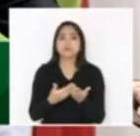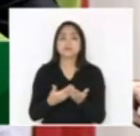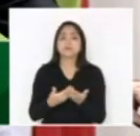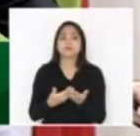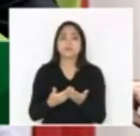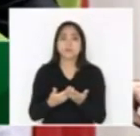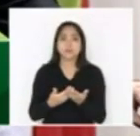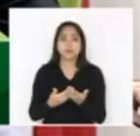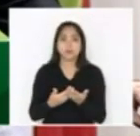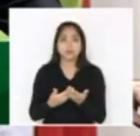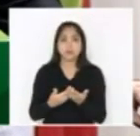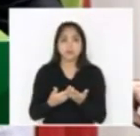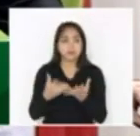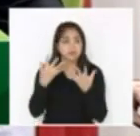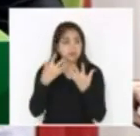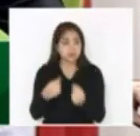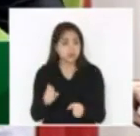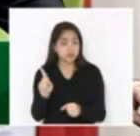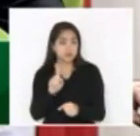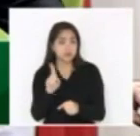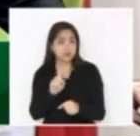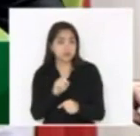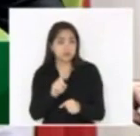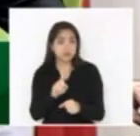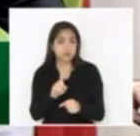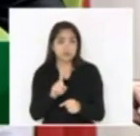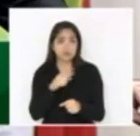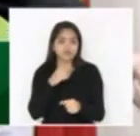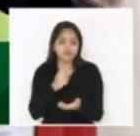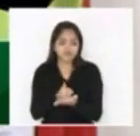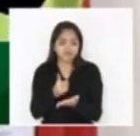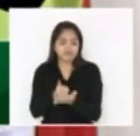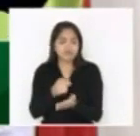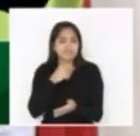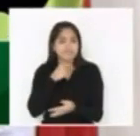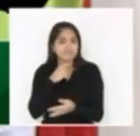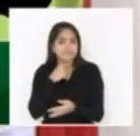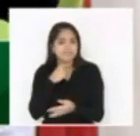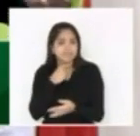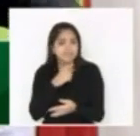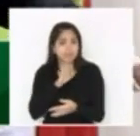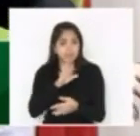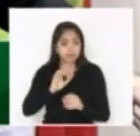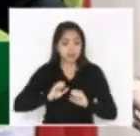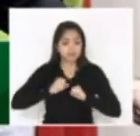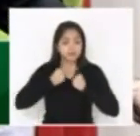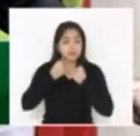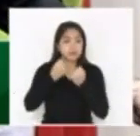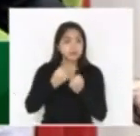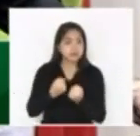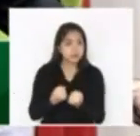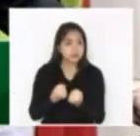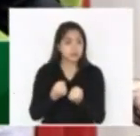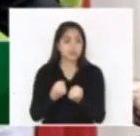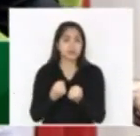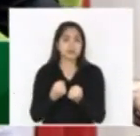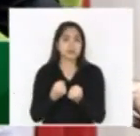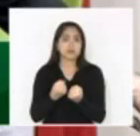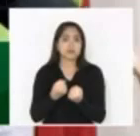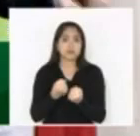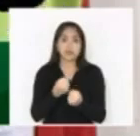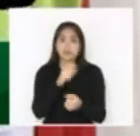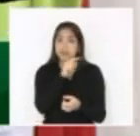desaprovando este modelo, e aí ele se torna insustentável. Mas eu quero fazer a defesa aqui daquele